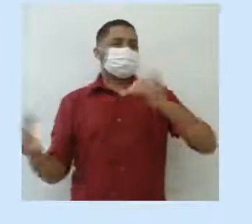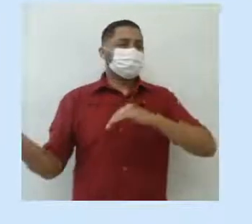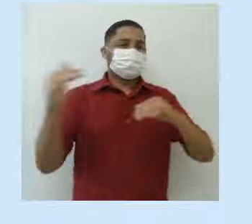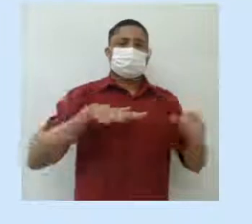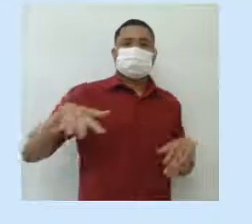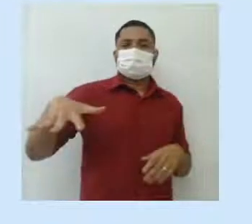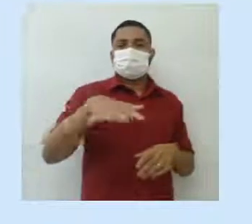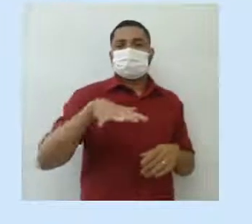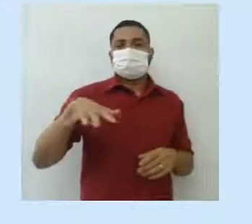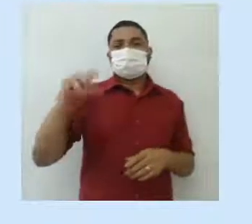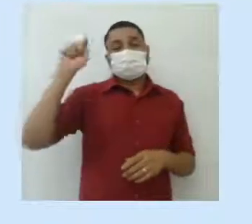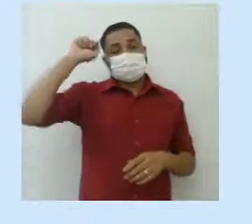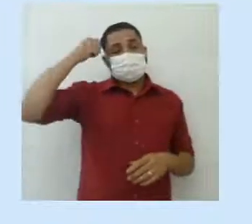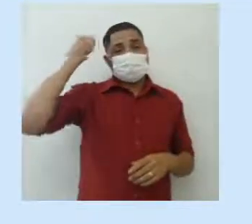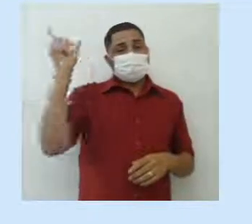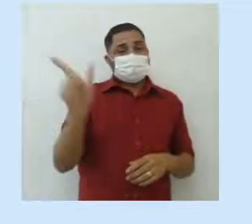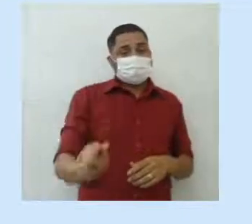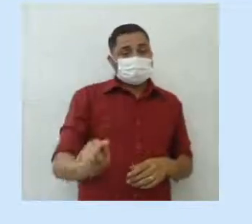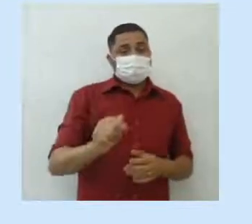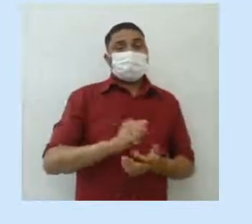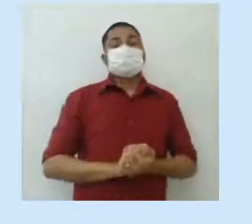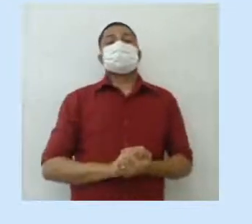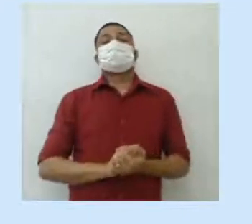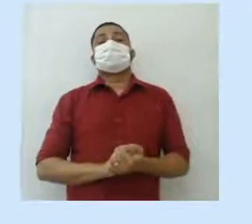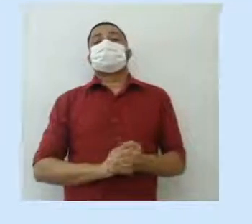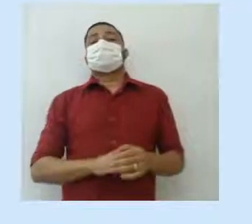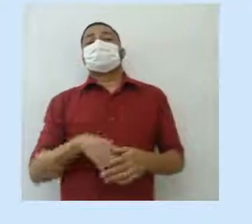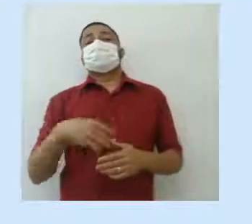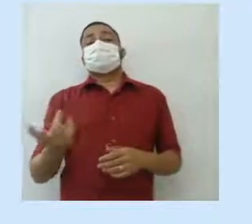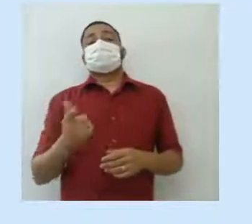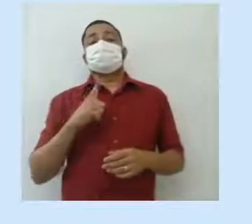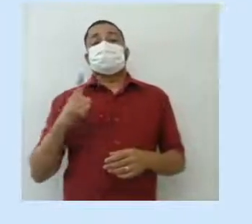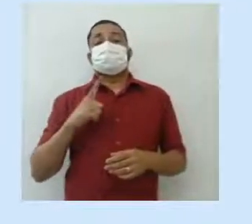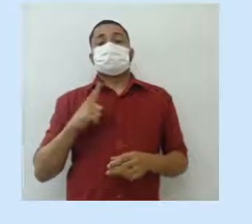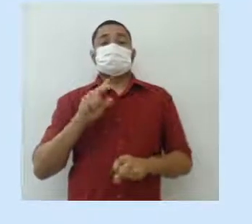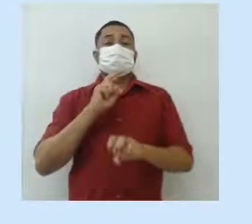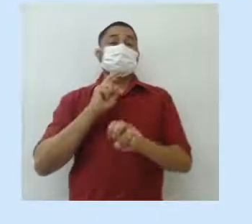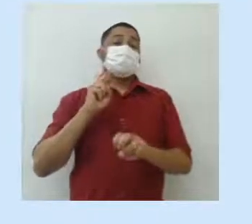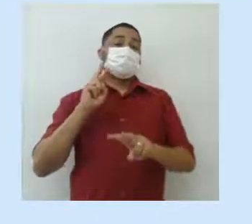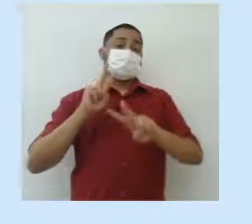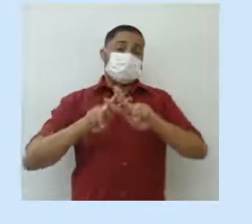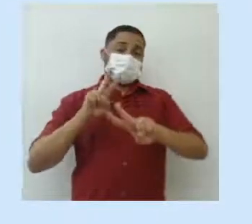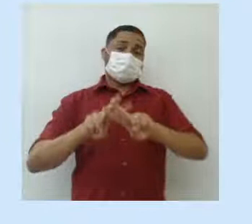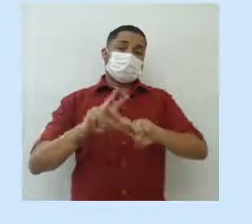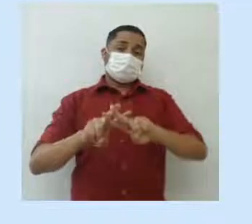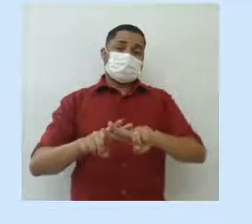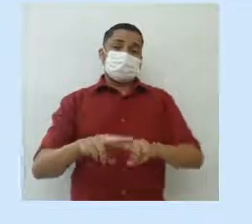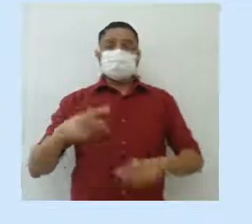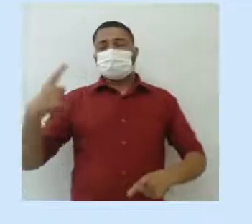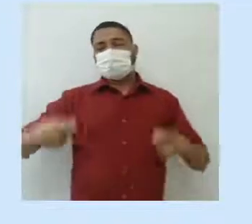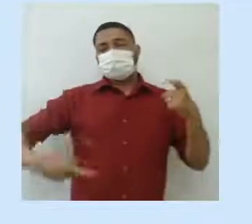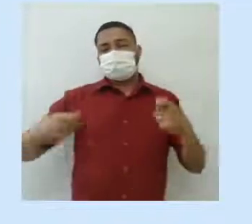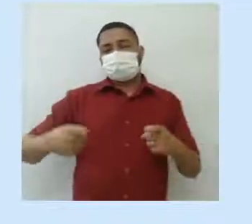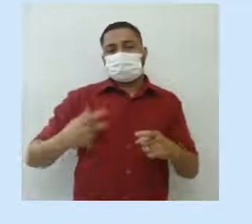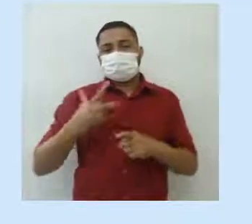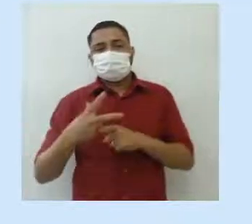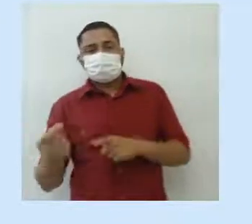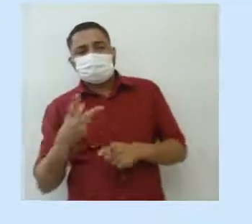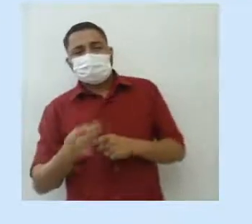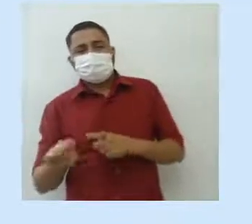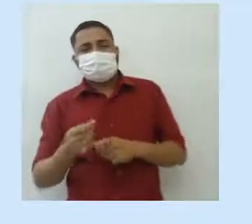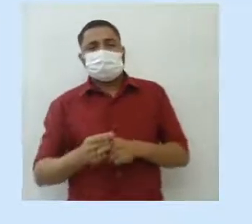regiões da África. Geralmente, eles eram aprisionados, né, nas guerras de conquistas,